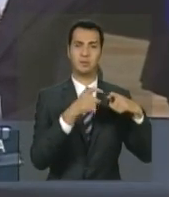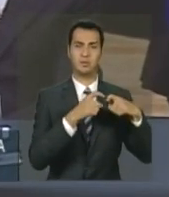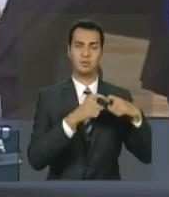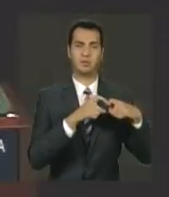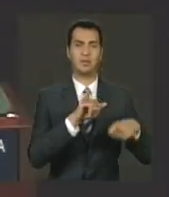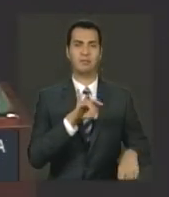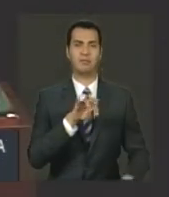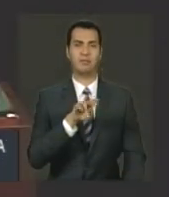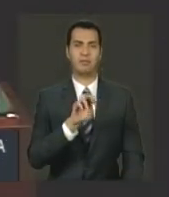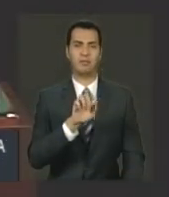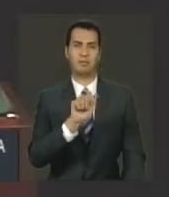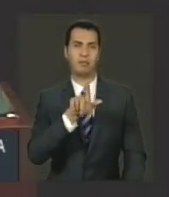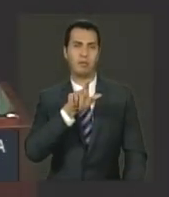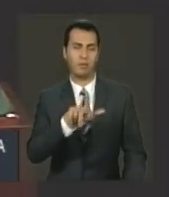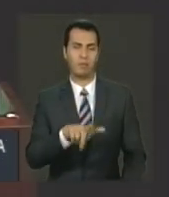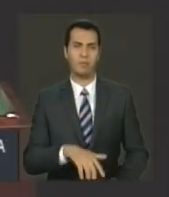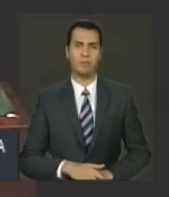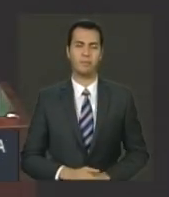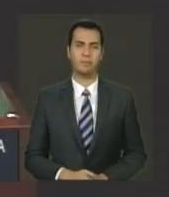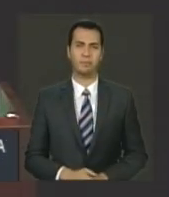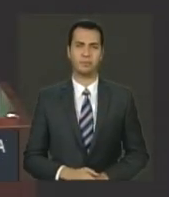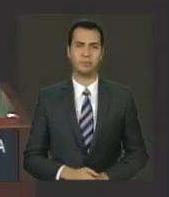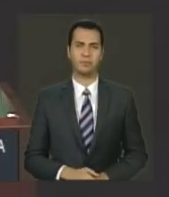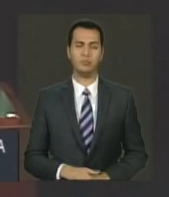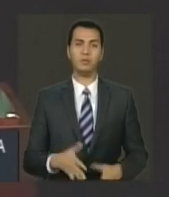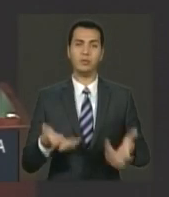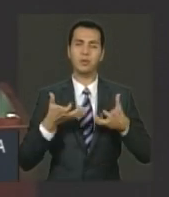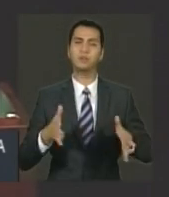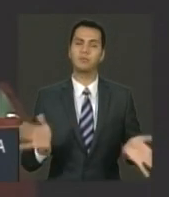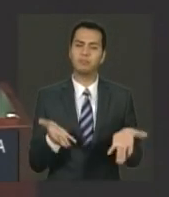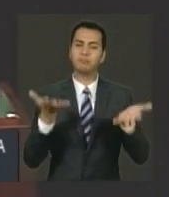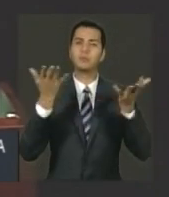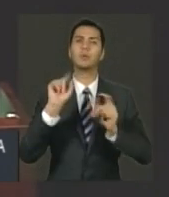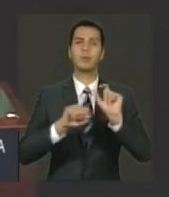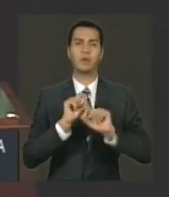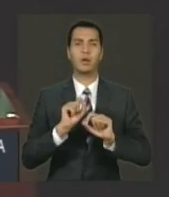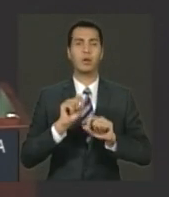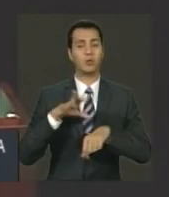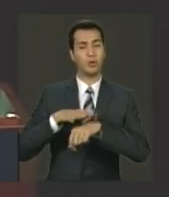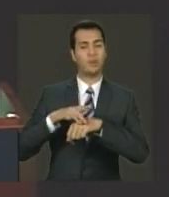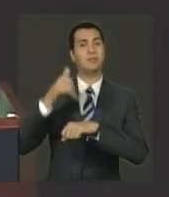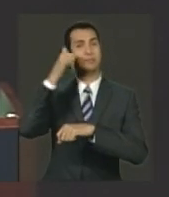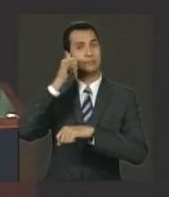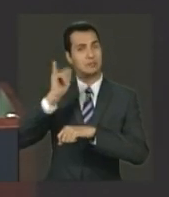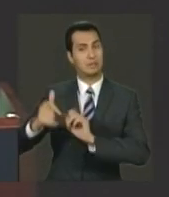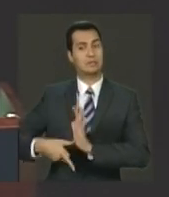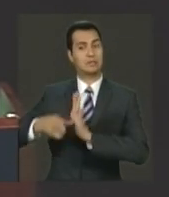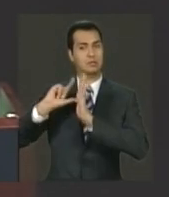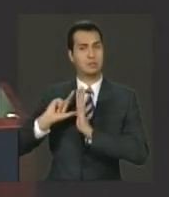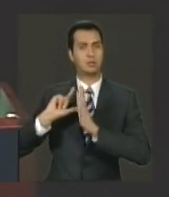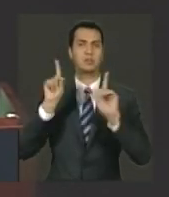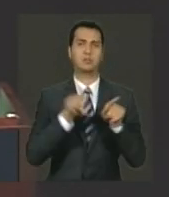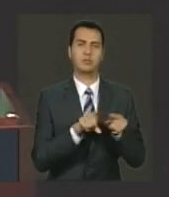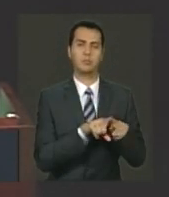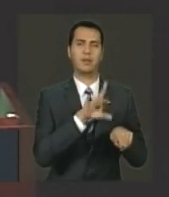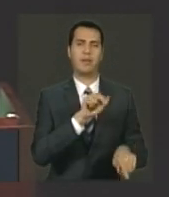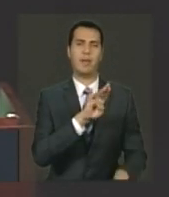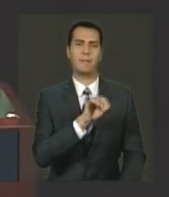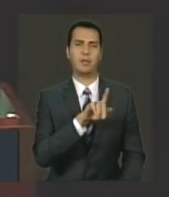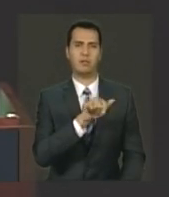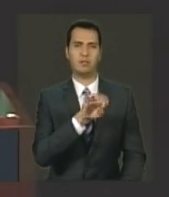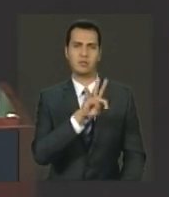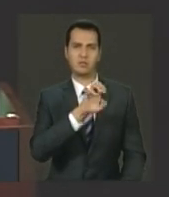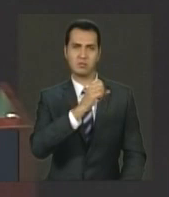integral, valorizando prevenção das doenças, reabilitação e promoção da